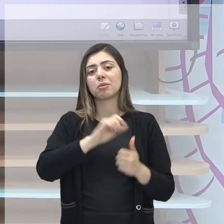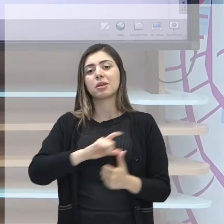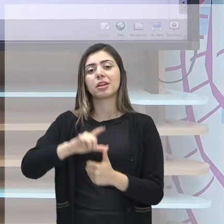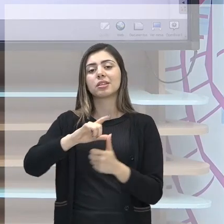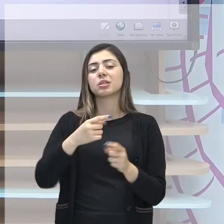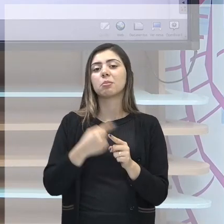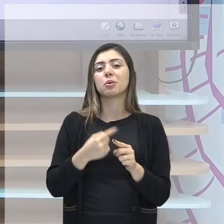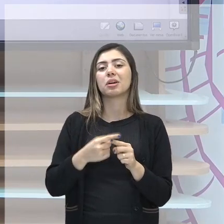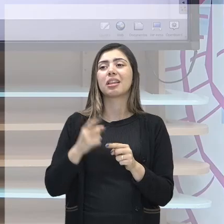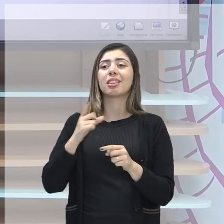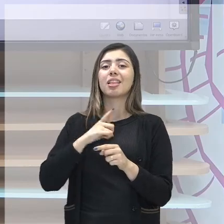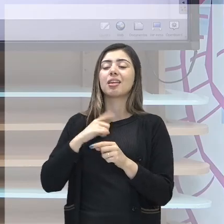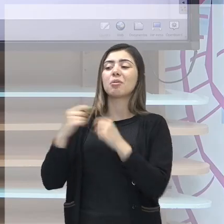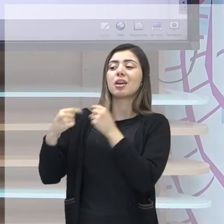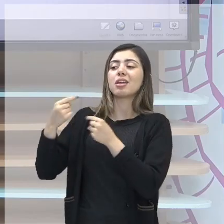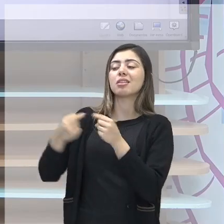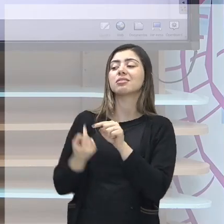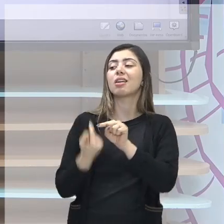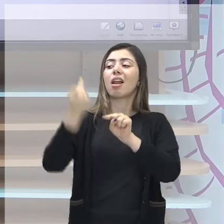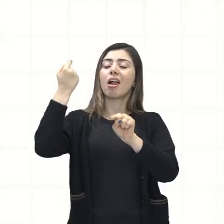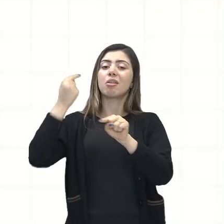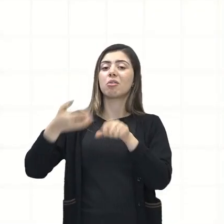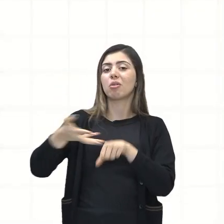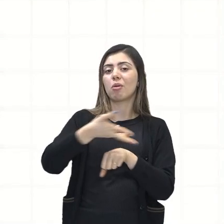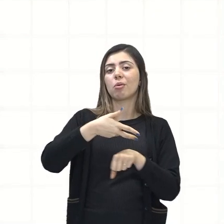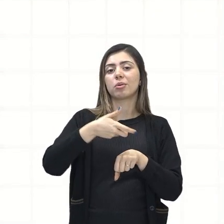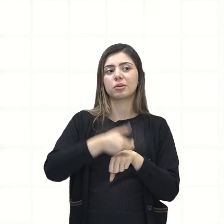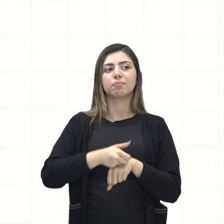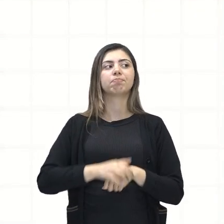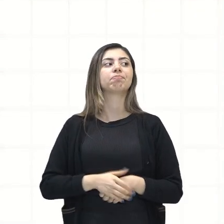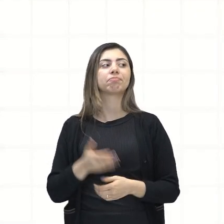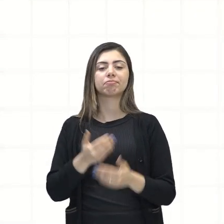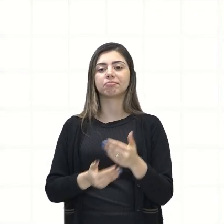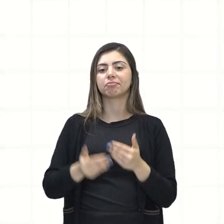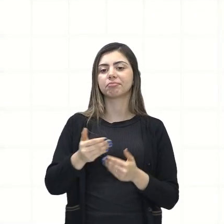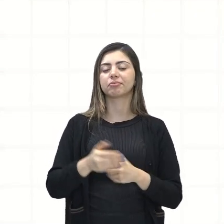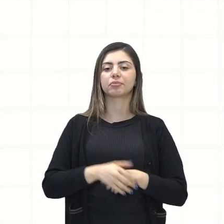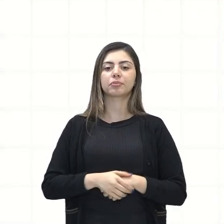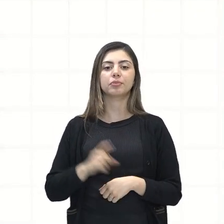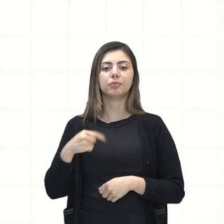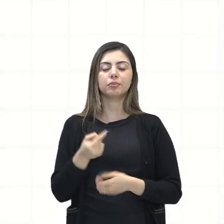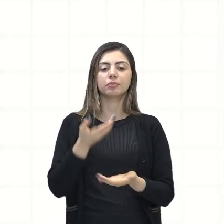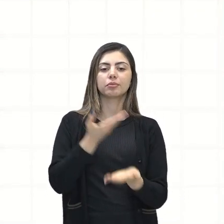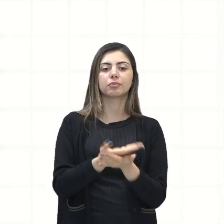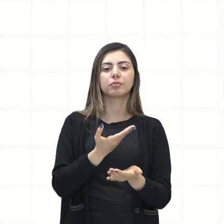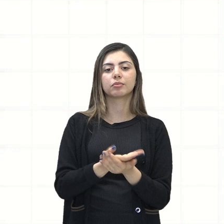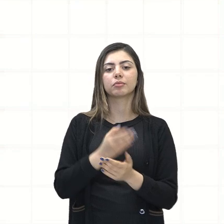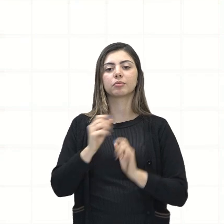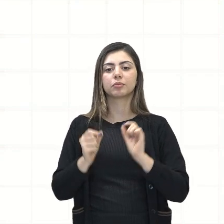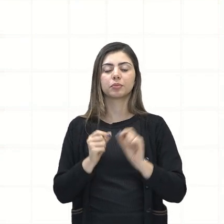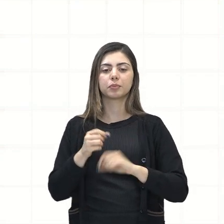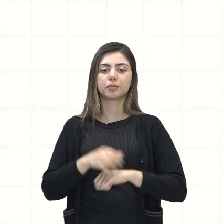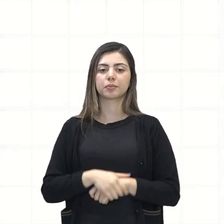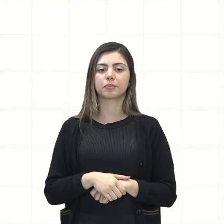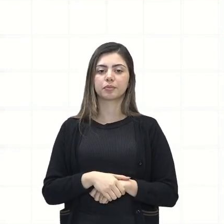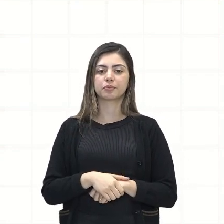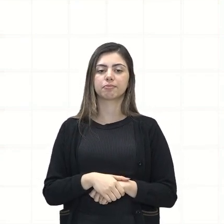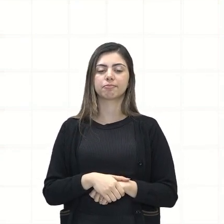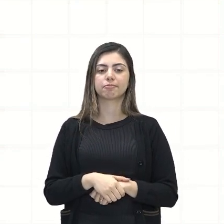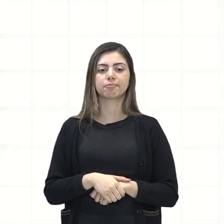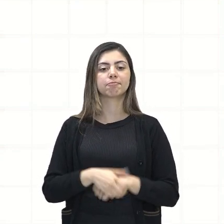nós tínhamos ainda no período colonial. Dando continuidade, a gente vai observar que a produção